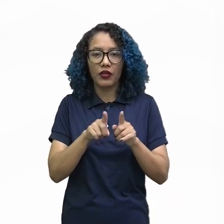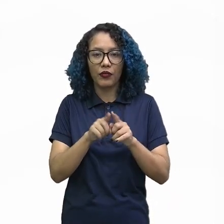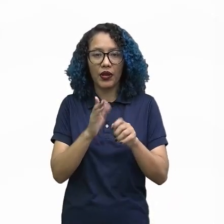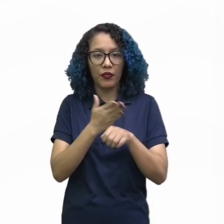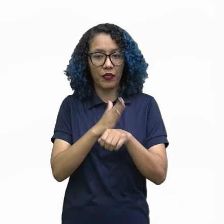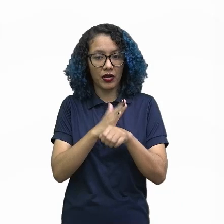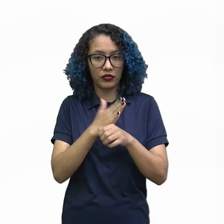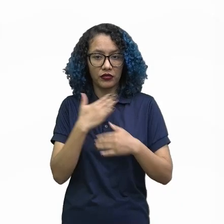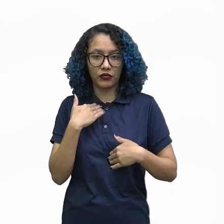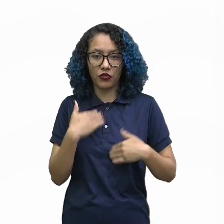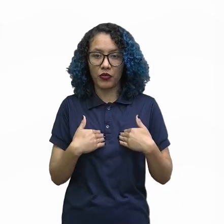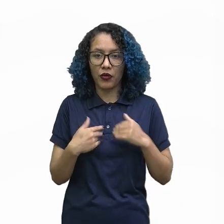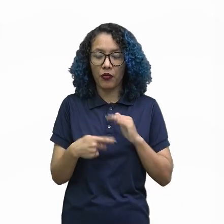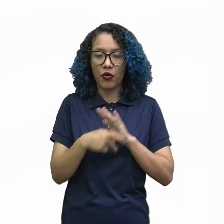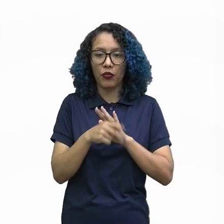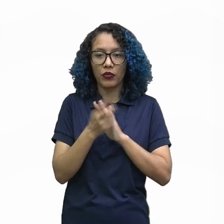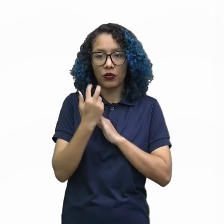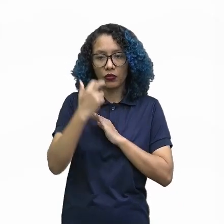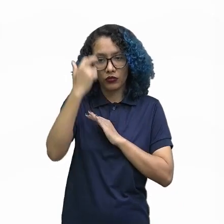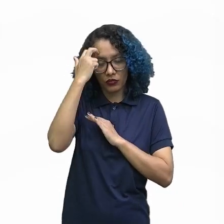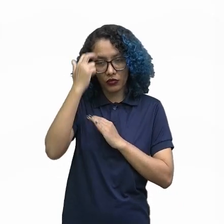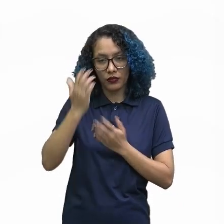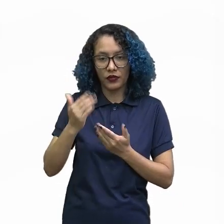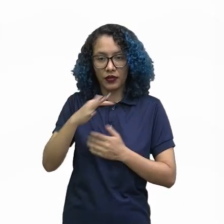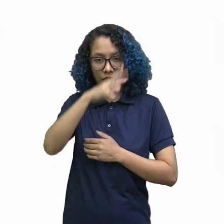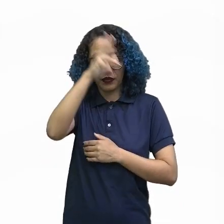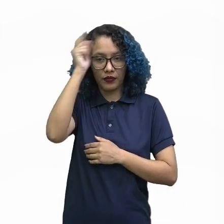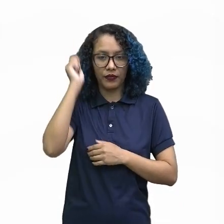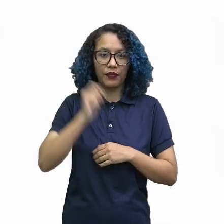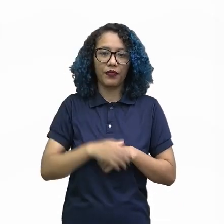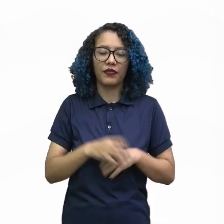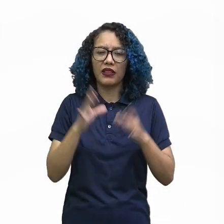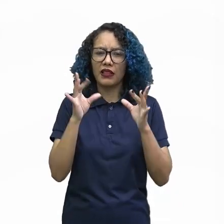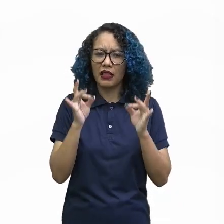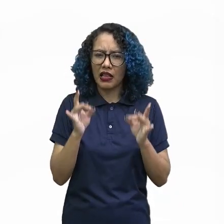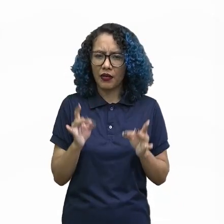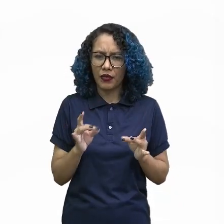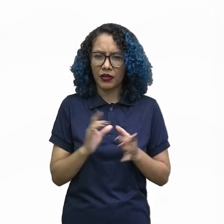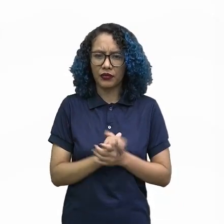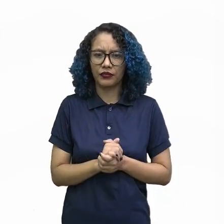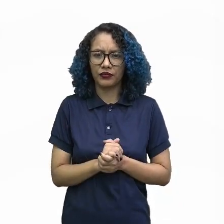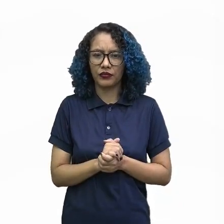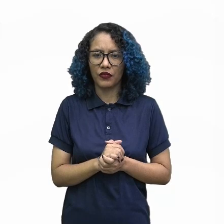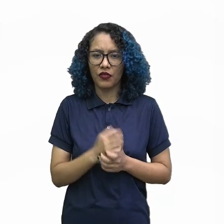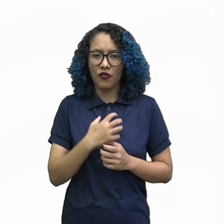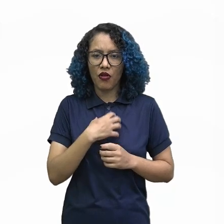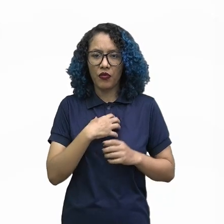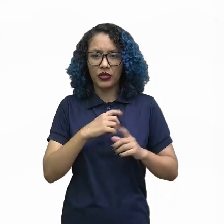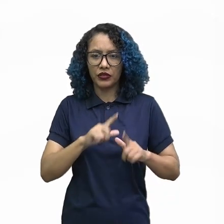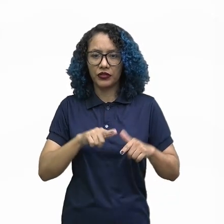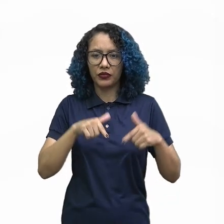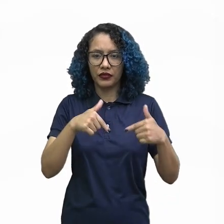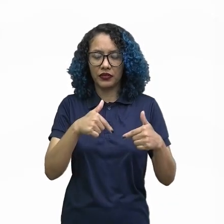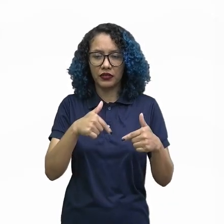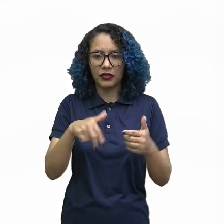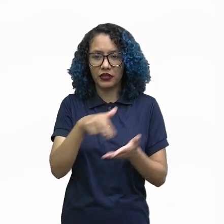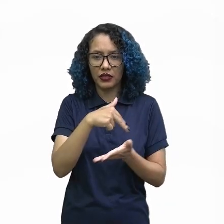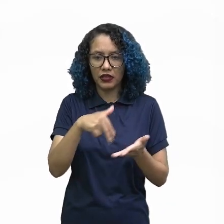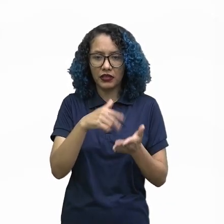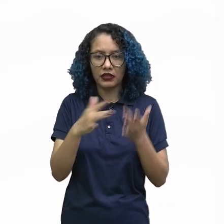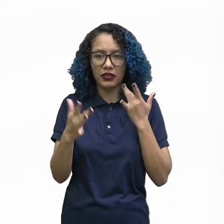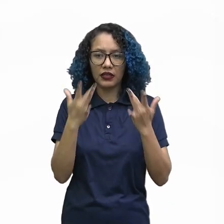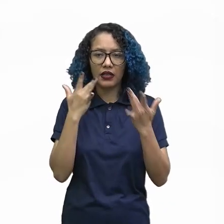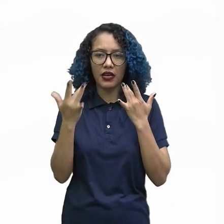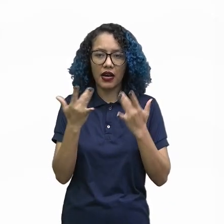práticas corporais da cultura da juventude amazonense. Detalhamento. Formas de manifestação de dança